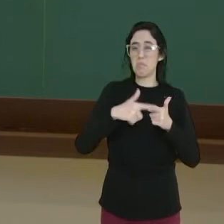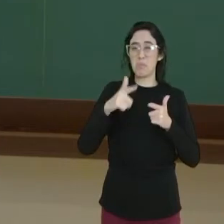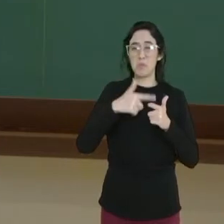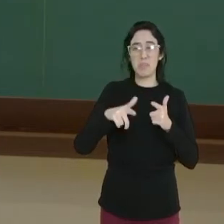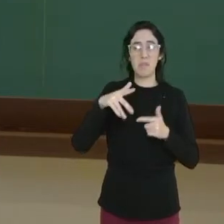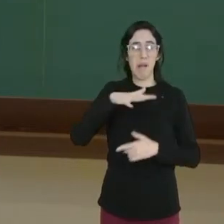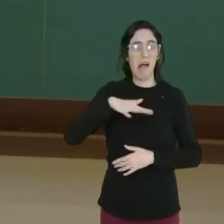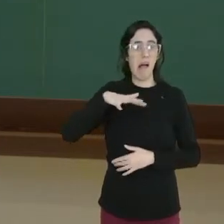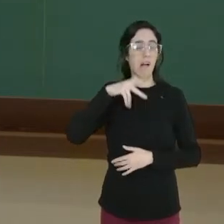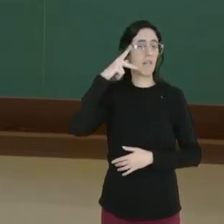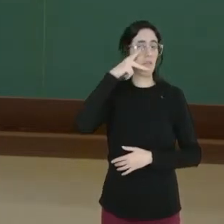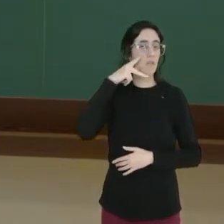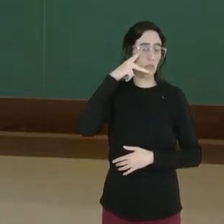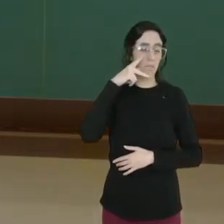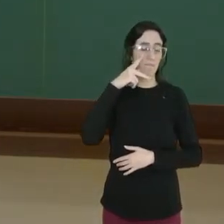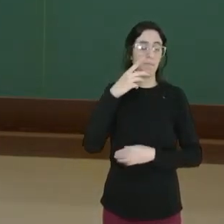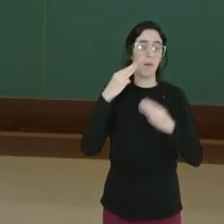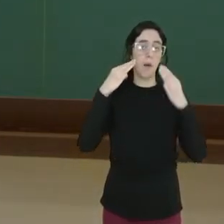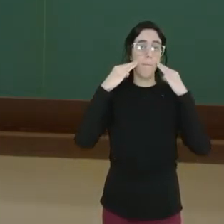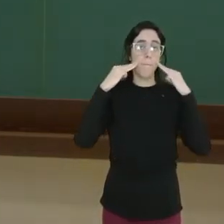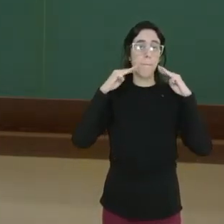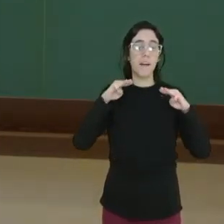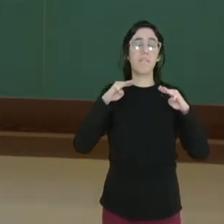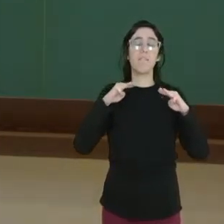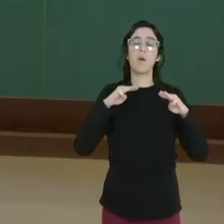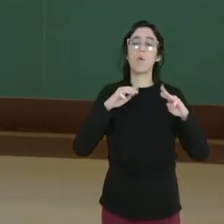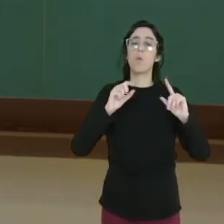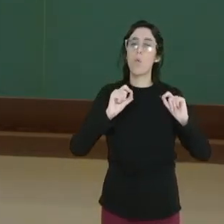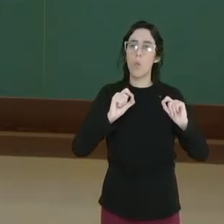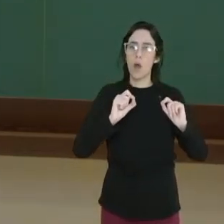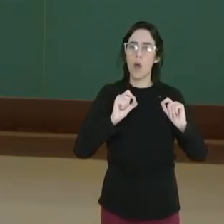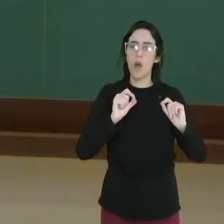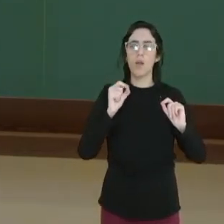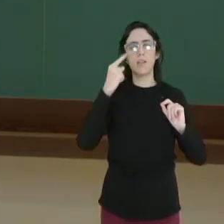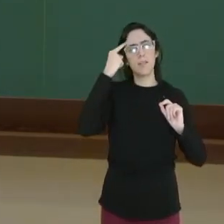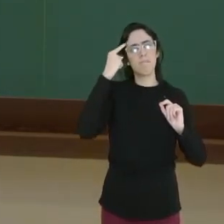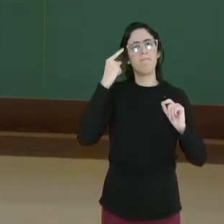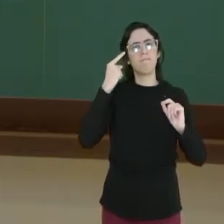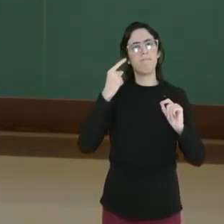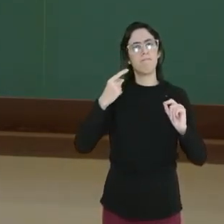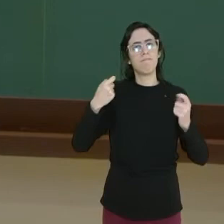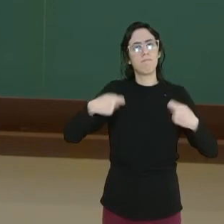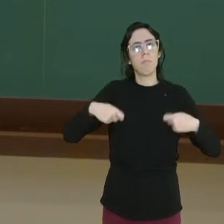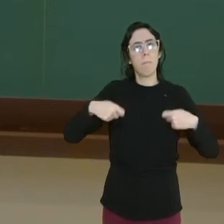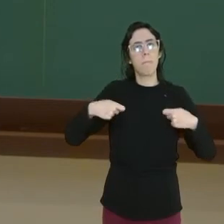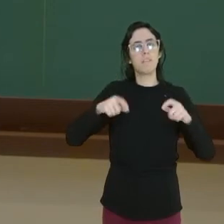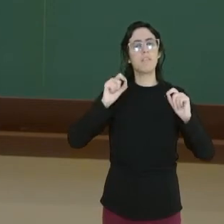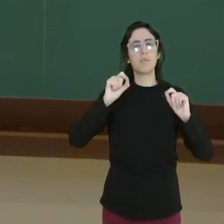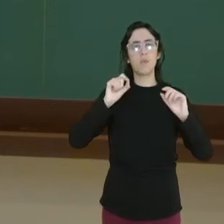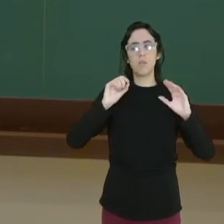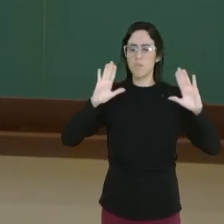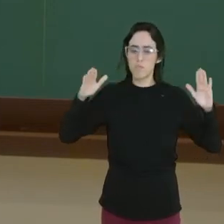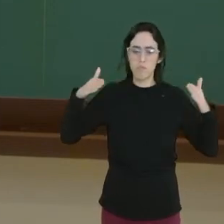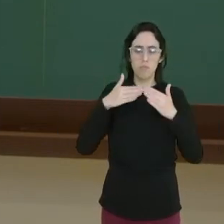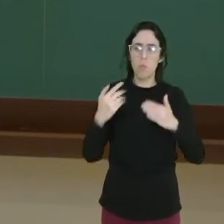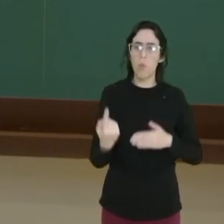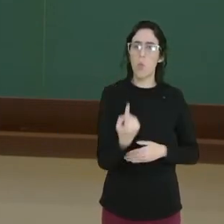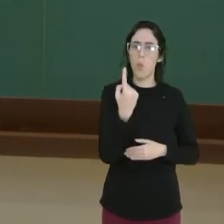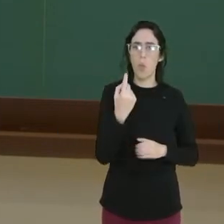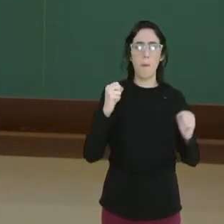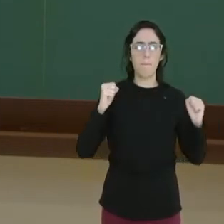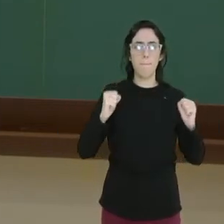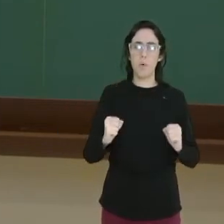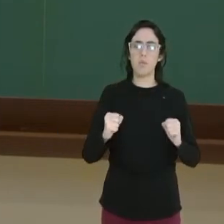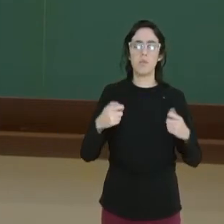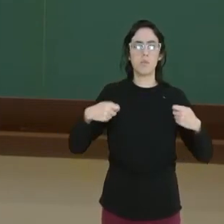políticas. Defendia, nesse contexto, essa centralização do poder e a manutenção